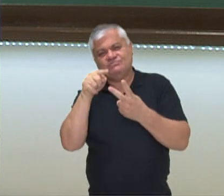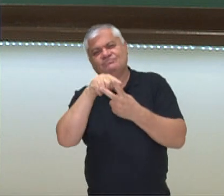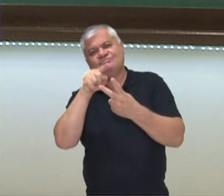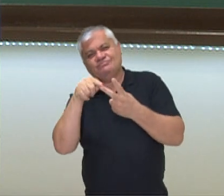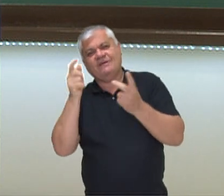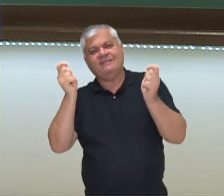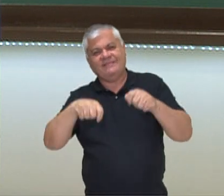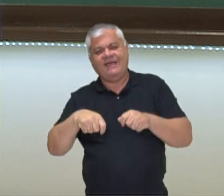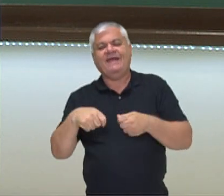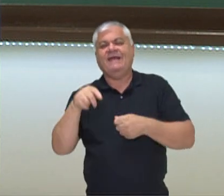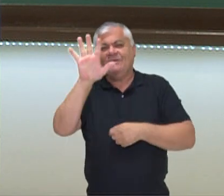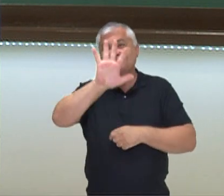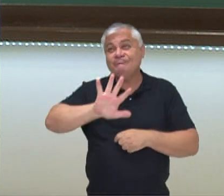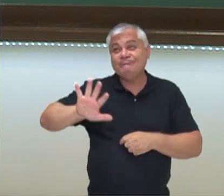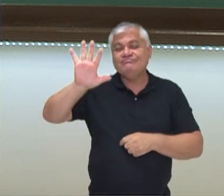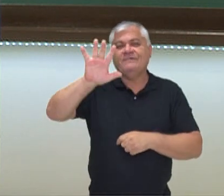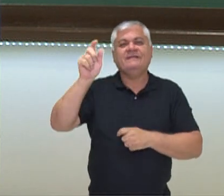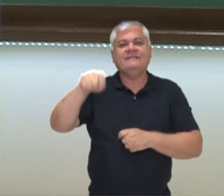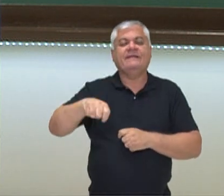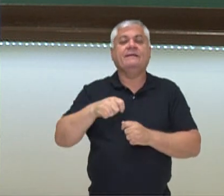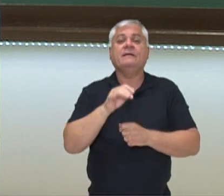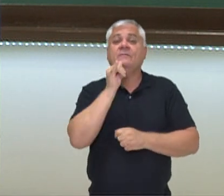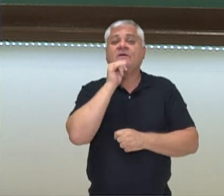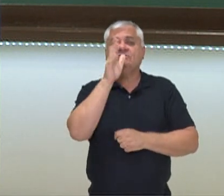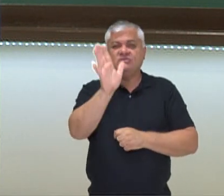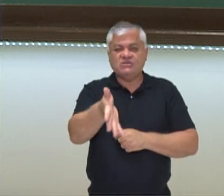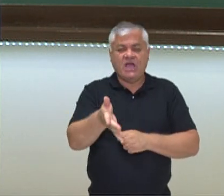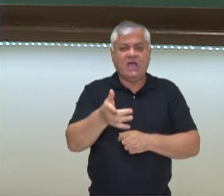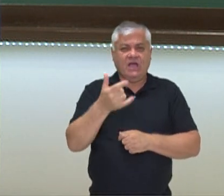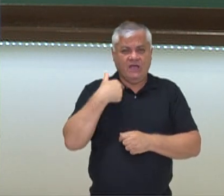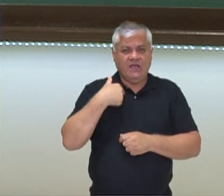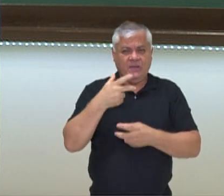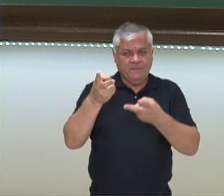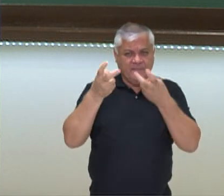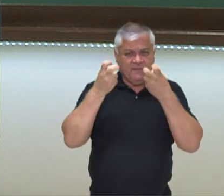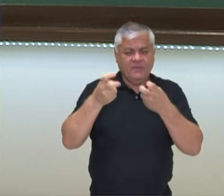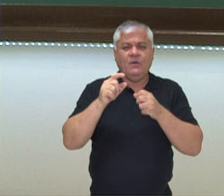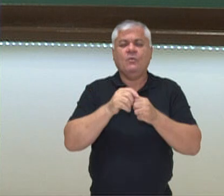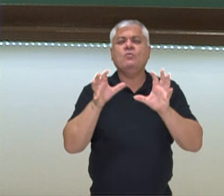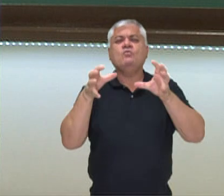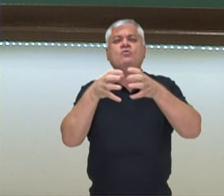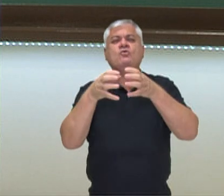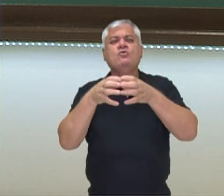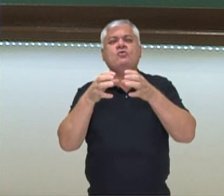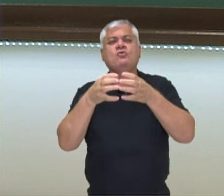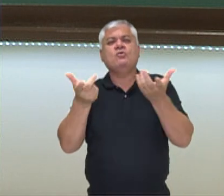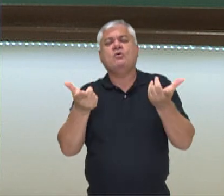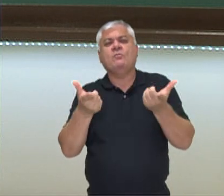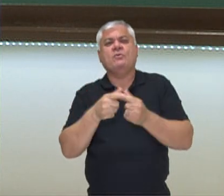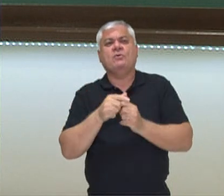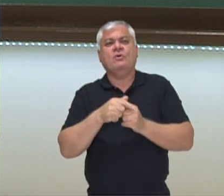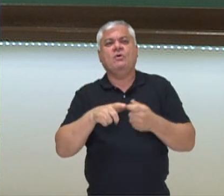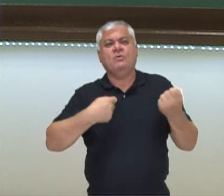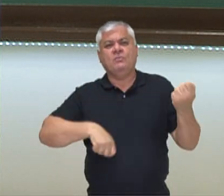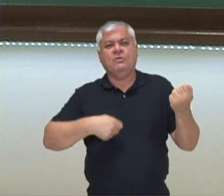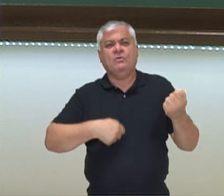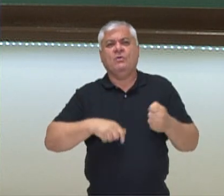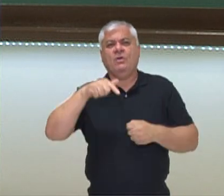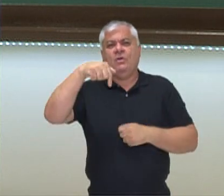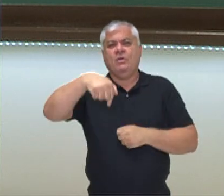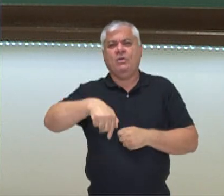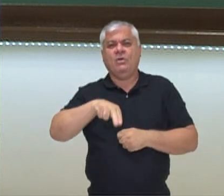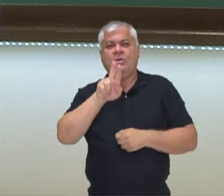seus países vizinhos. E aí, será que você já ouviu falar de uma banda conhecida como Queen?